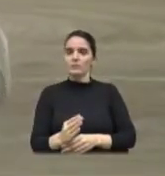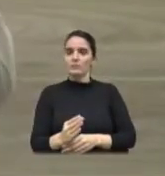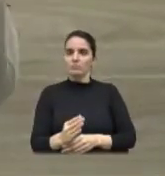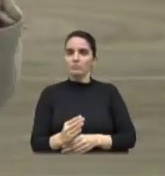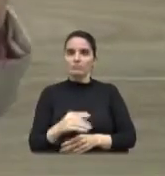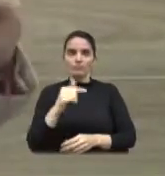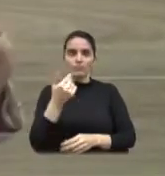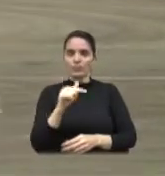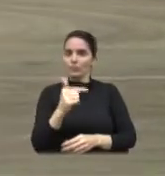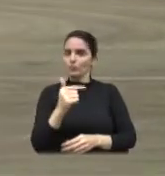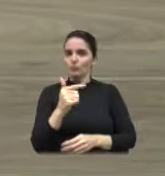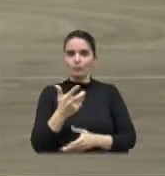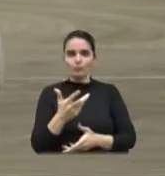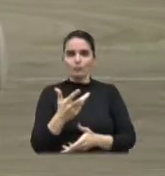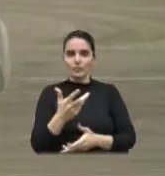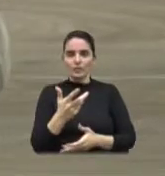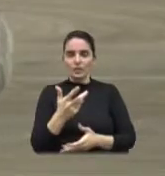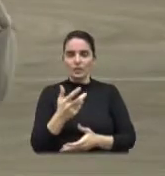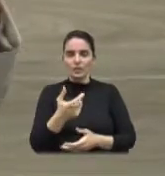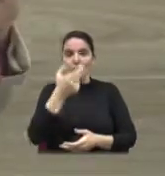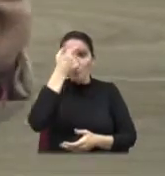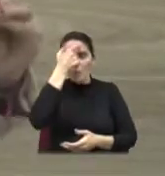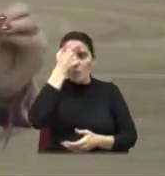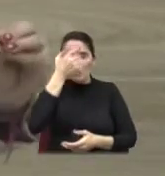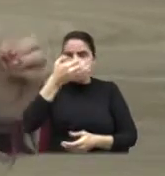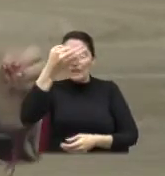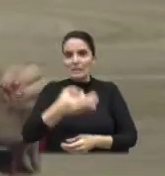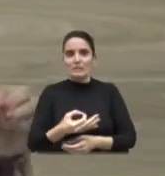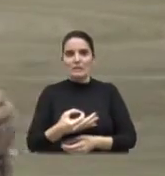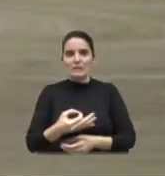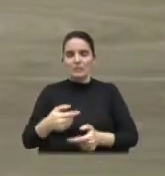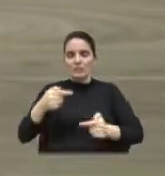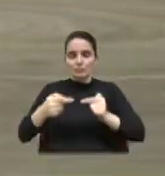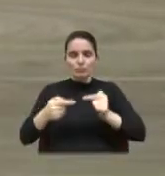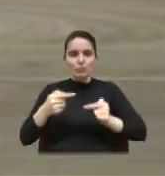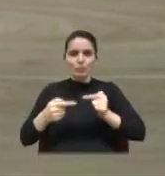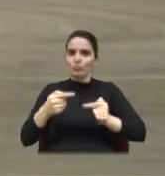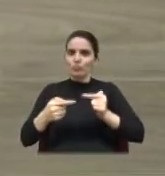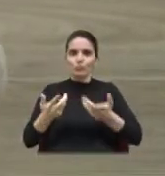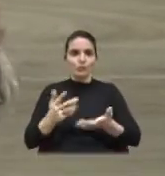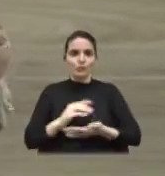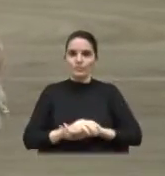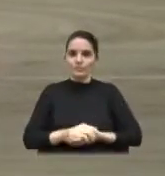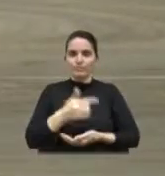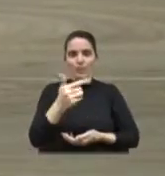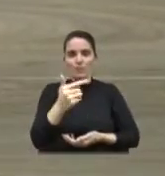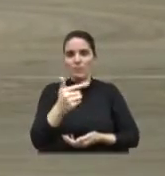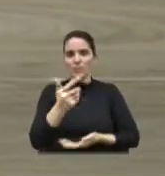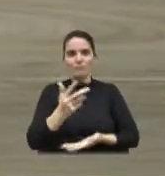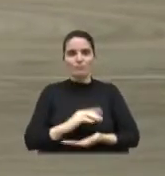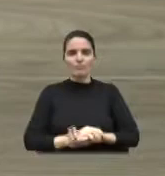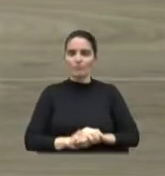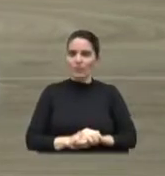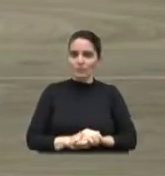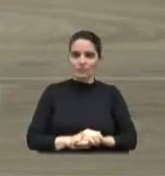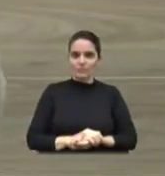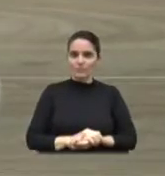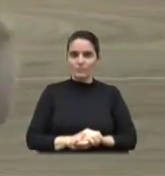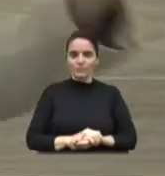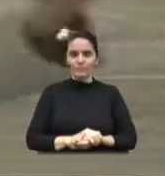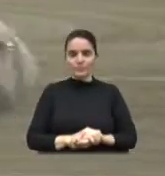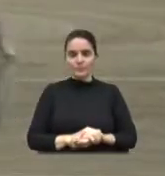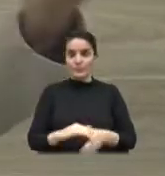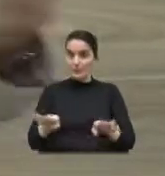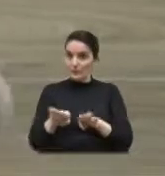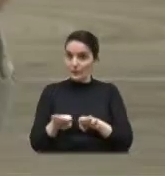não tem maturidade, ela não tem propriedade de discussão, ela não tem representatividade para estar,